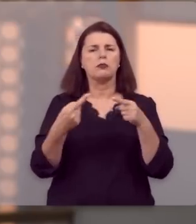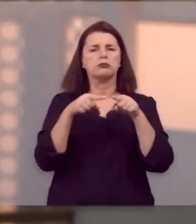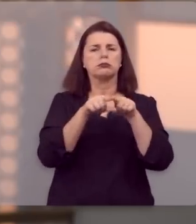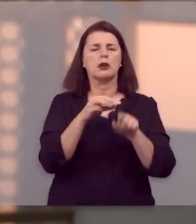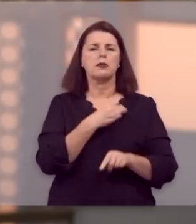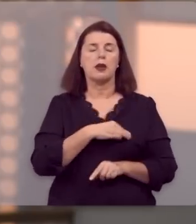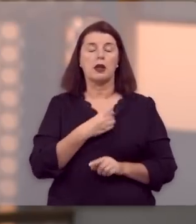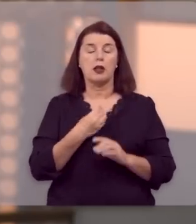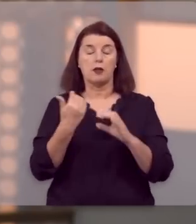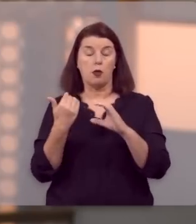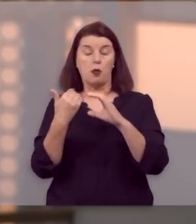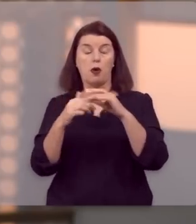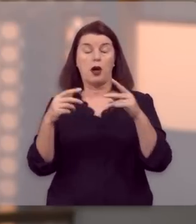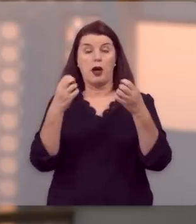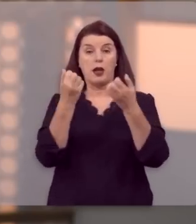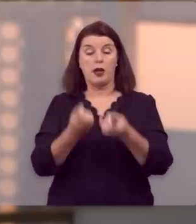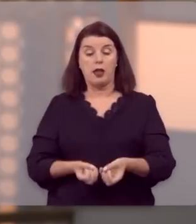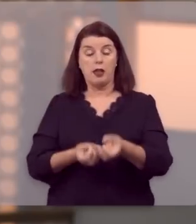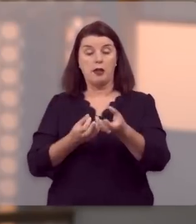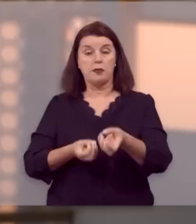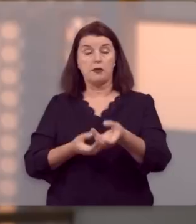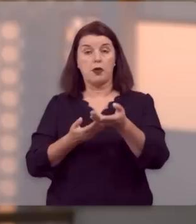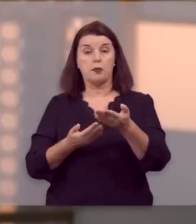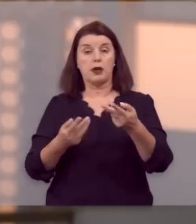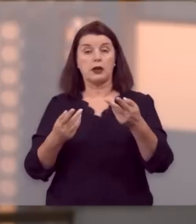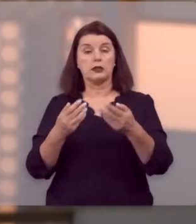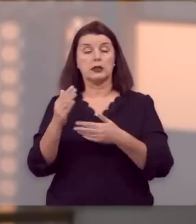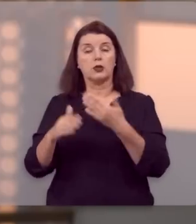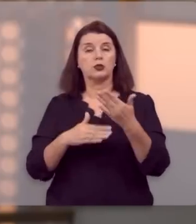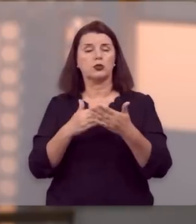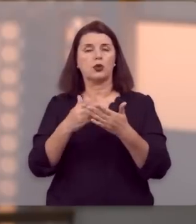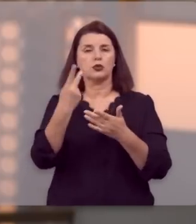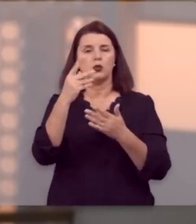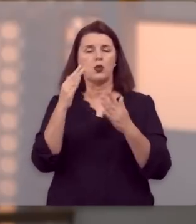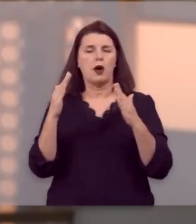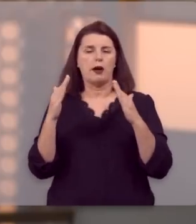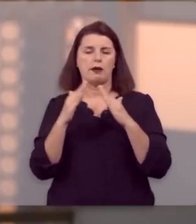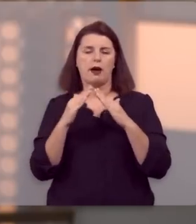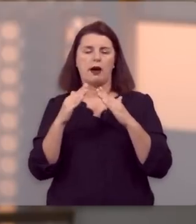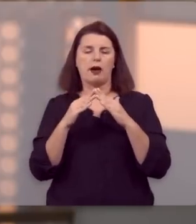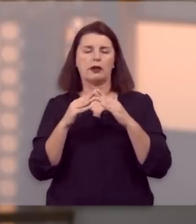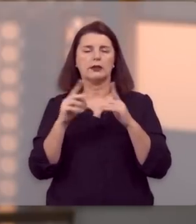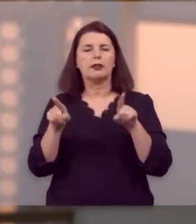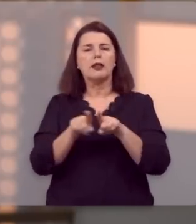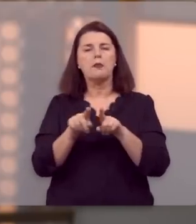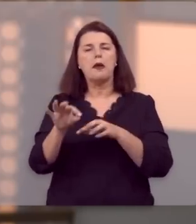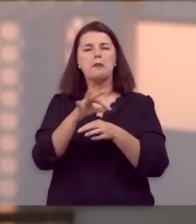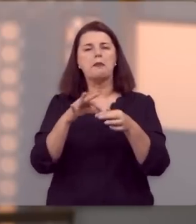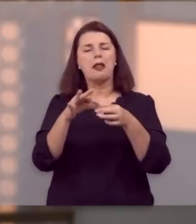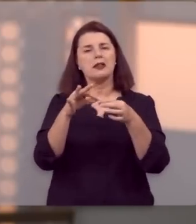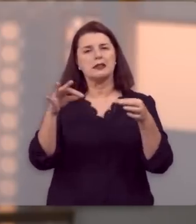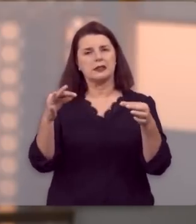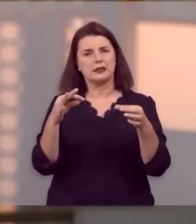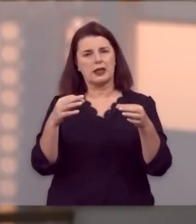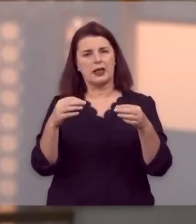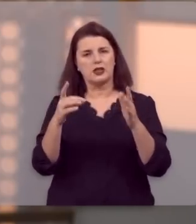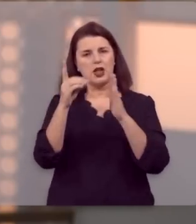Nós encaminharemos para você aí na sua casa todas as informações junto de um presente,